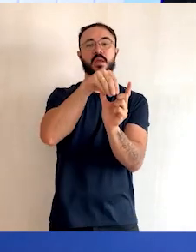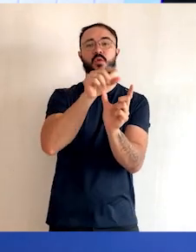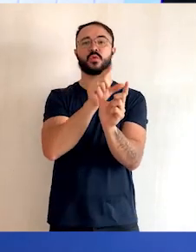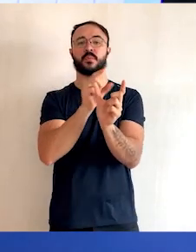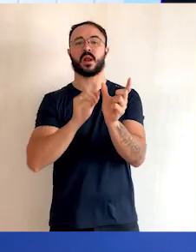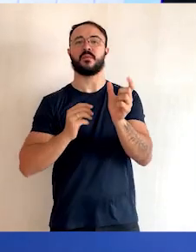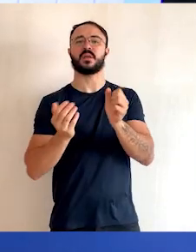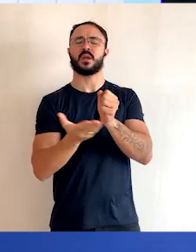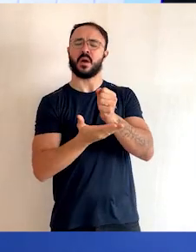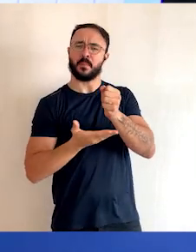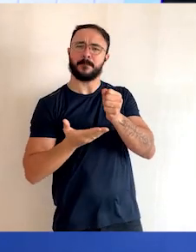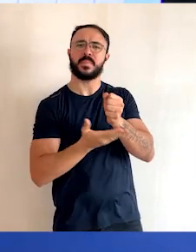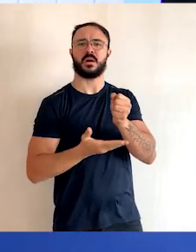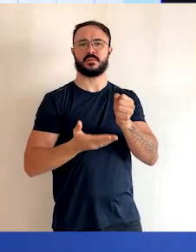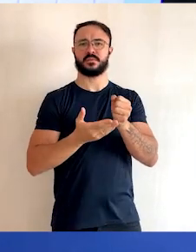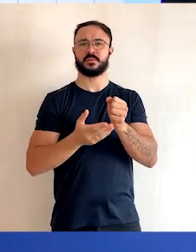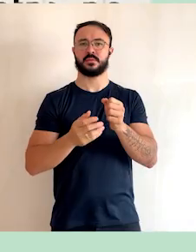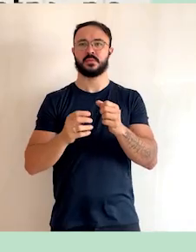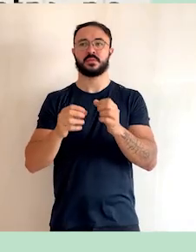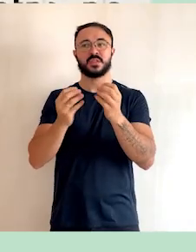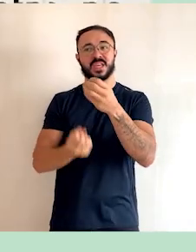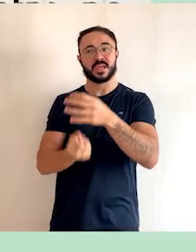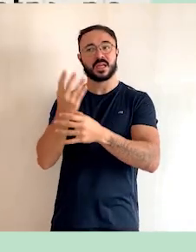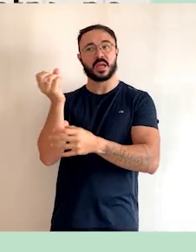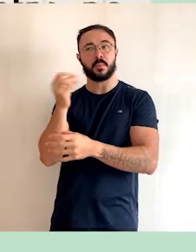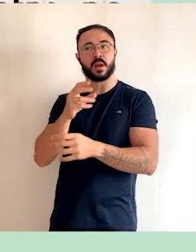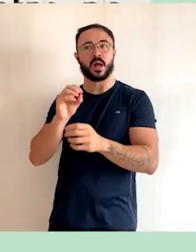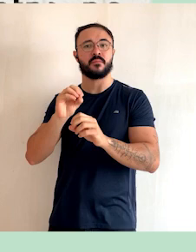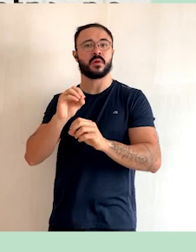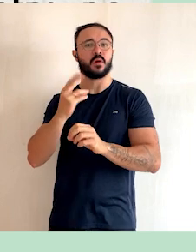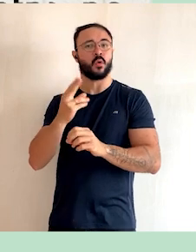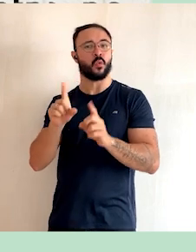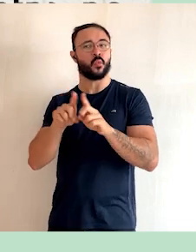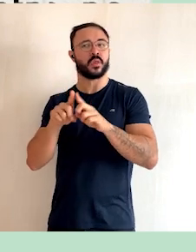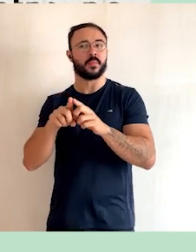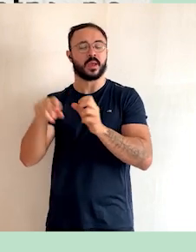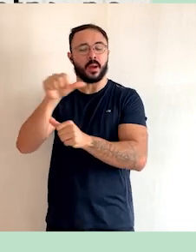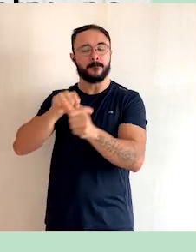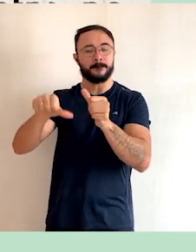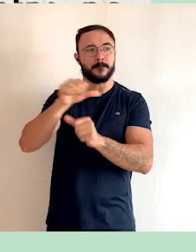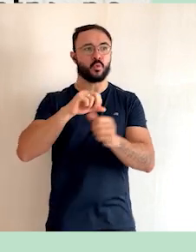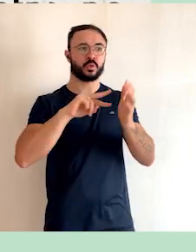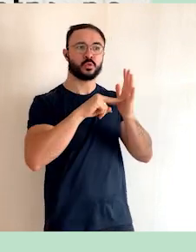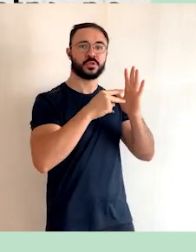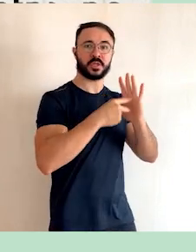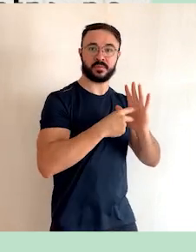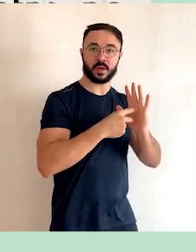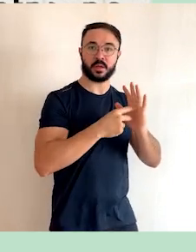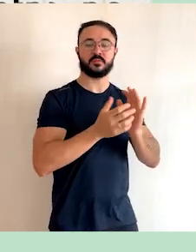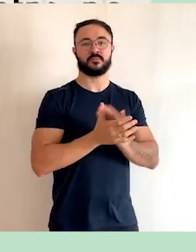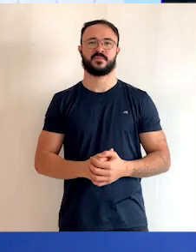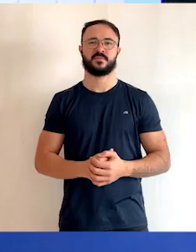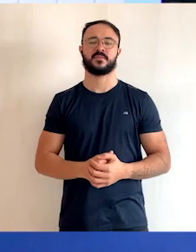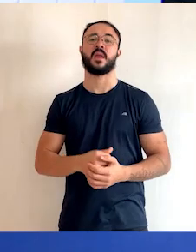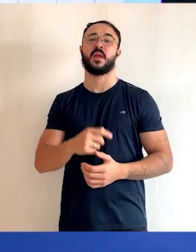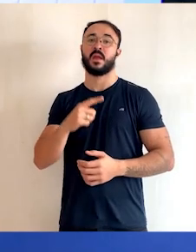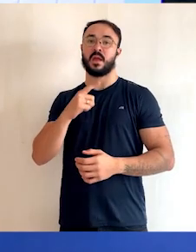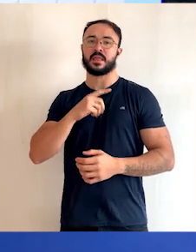bem como também alteram seu sentido. Nesta aula, vamos focar nossos estudos no radical e nos